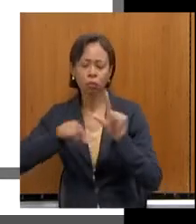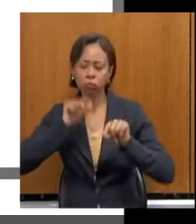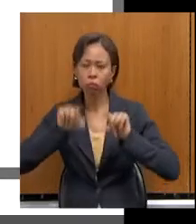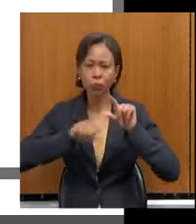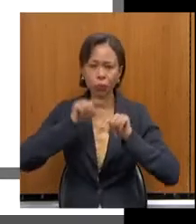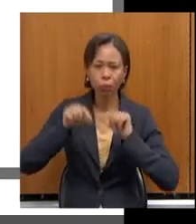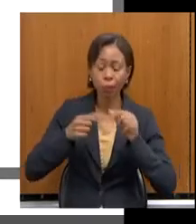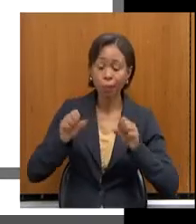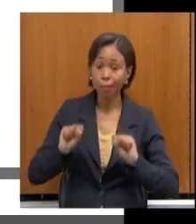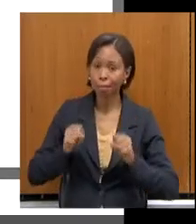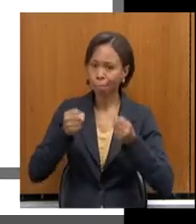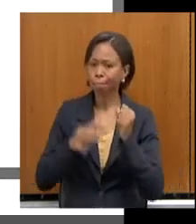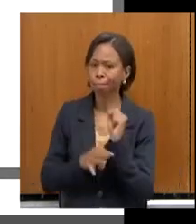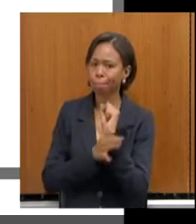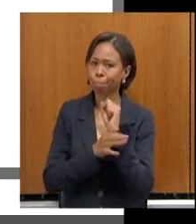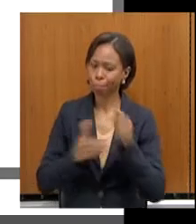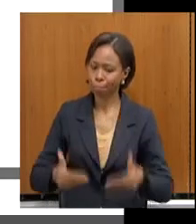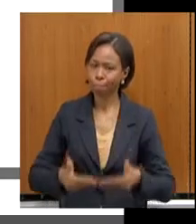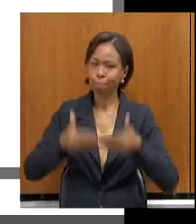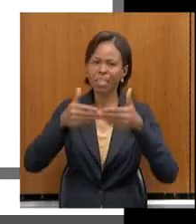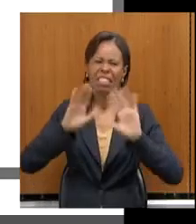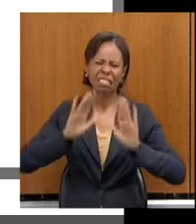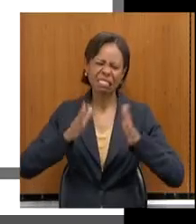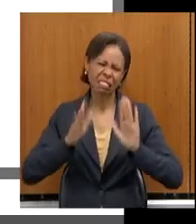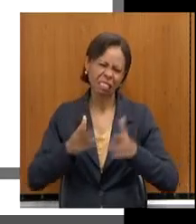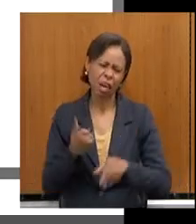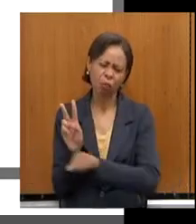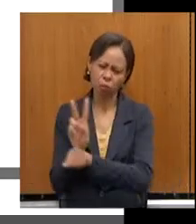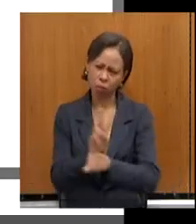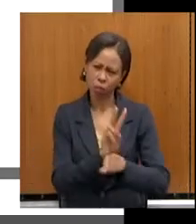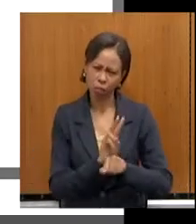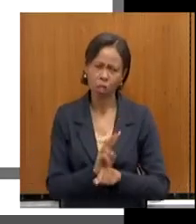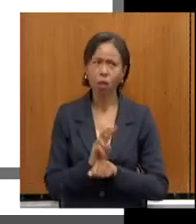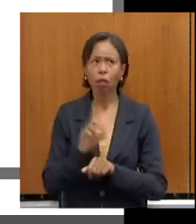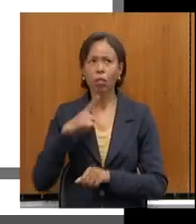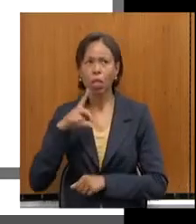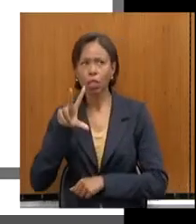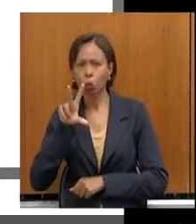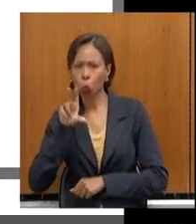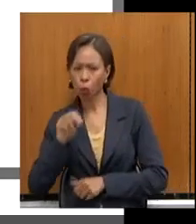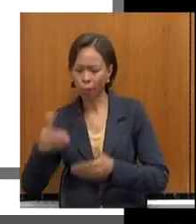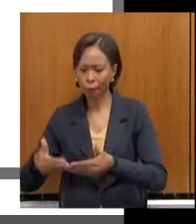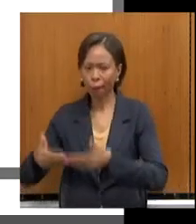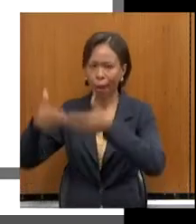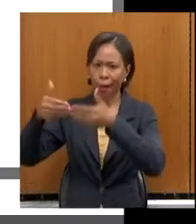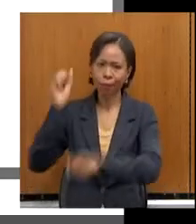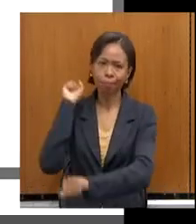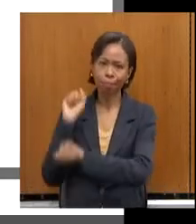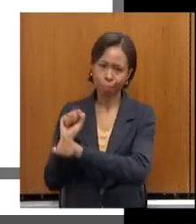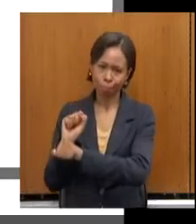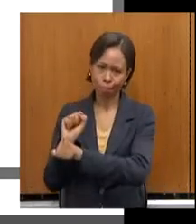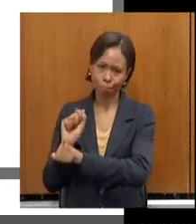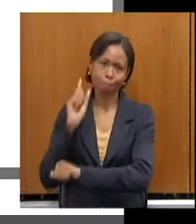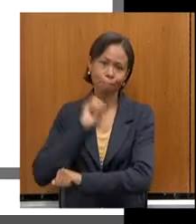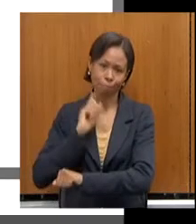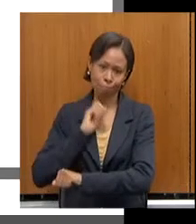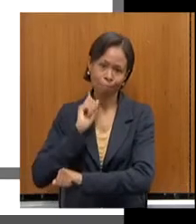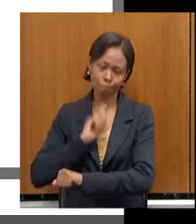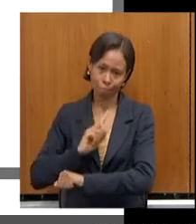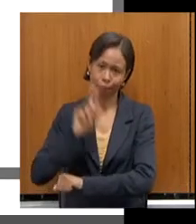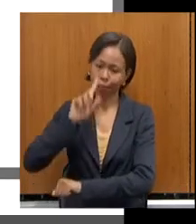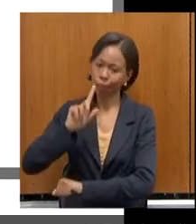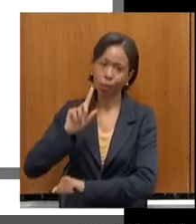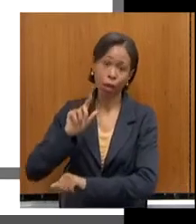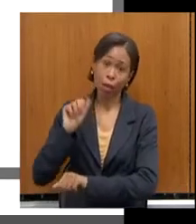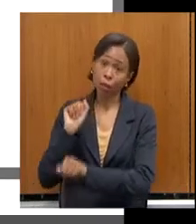aplicamos medidas de suspensão diversas barragens hoje nós temos 50 barragem suspensas do Estado de Minas Gerais dos peça